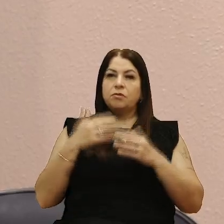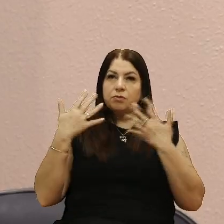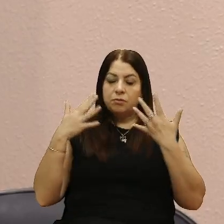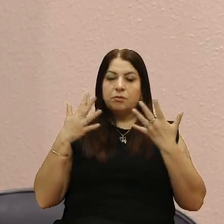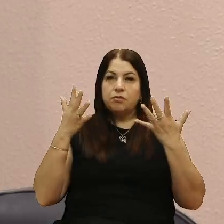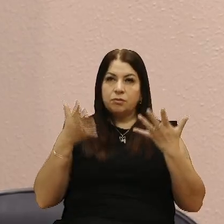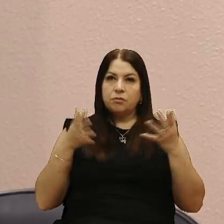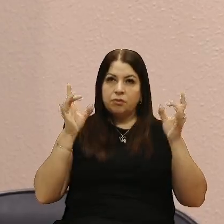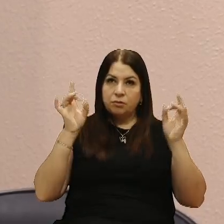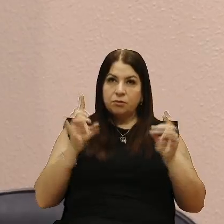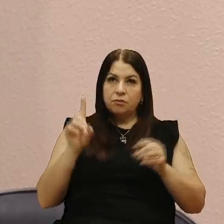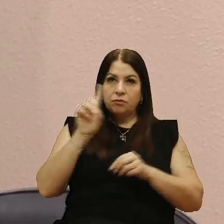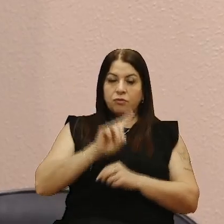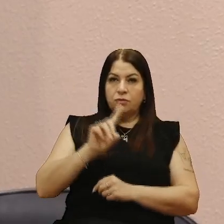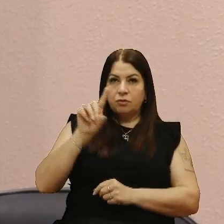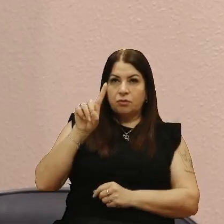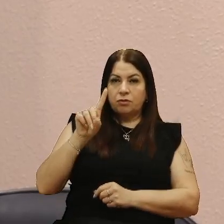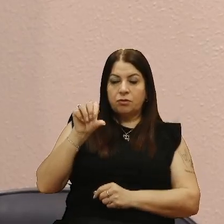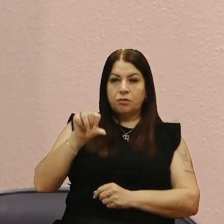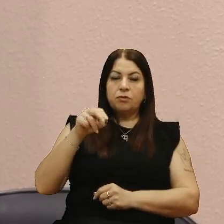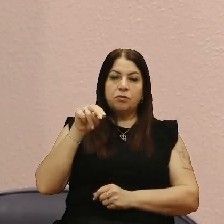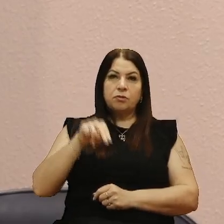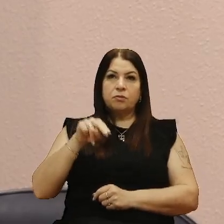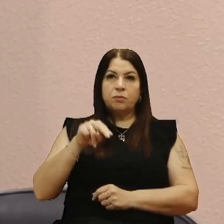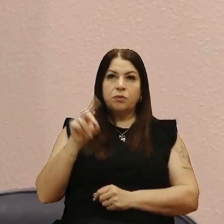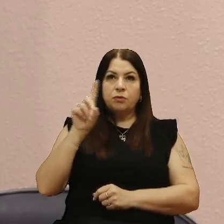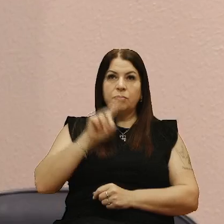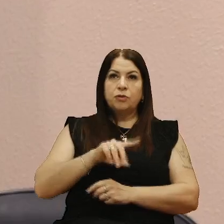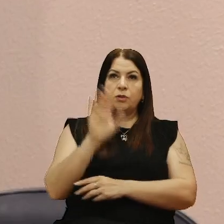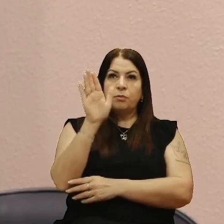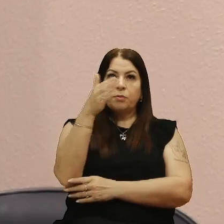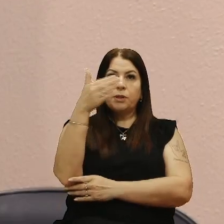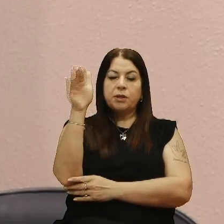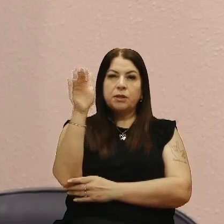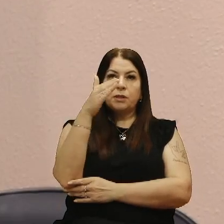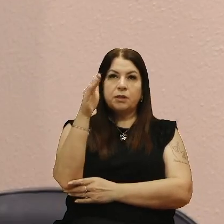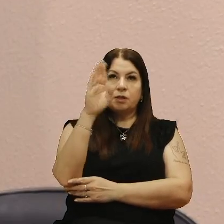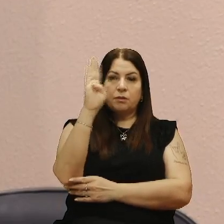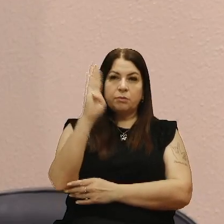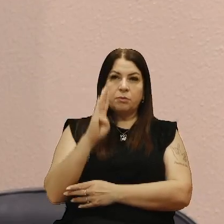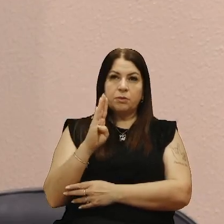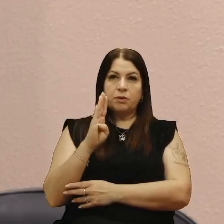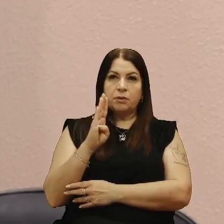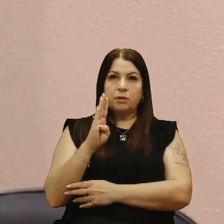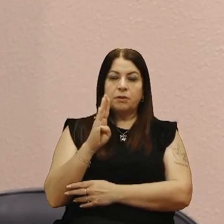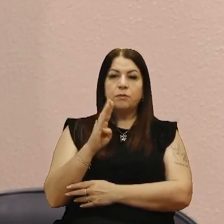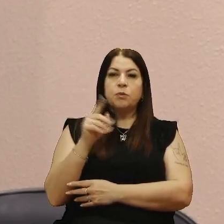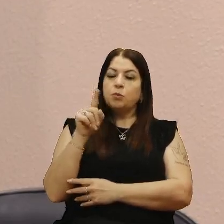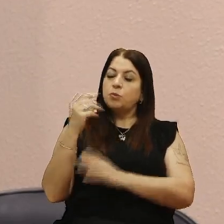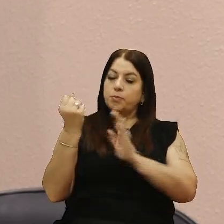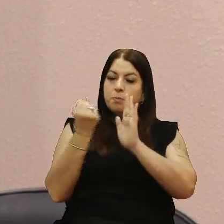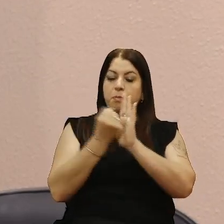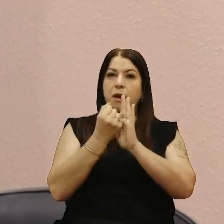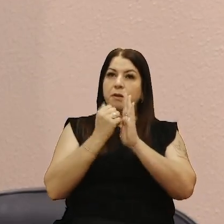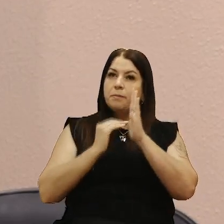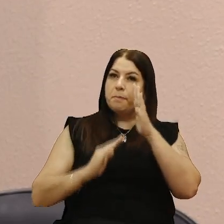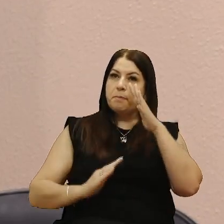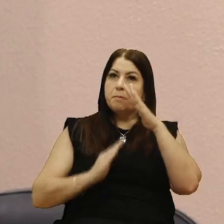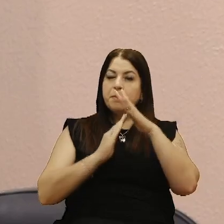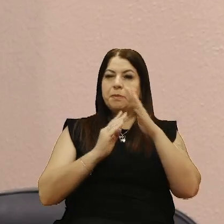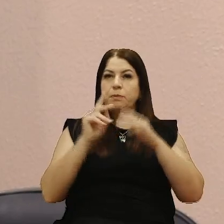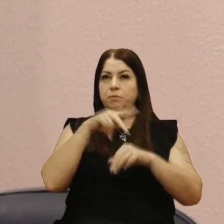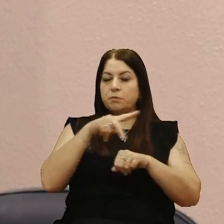hoje em especial, no dia 19 de novembro, ao Dia da Bandeira Nacional, ao pavilhão, um dos símbolos máximos do nosso